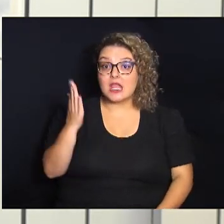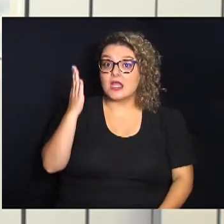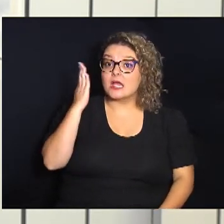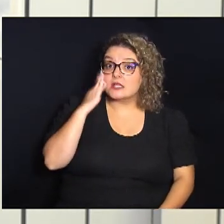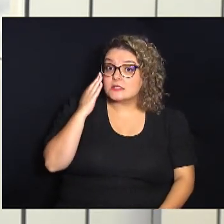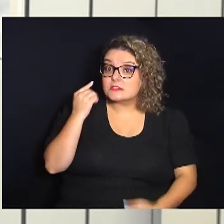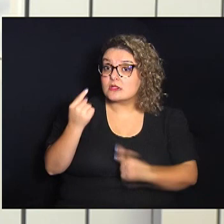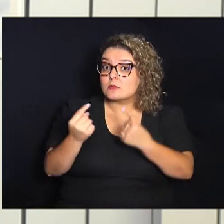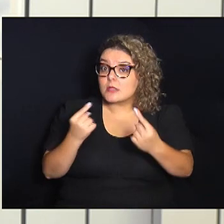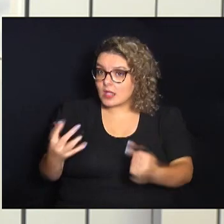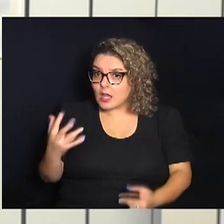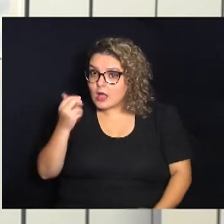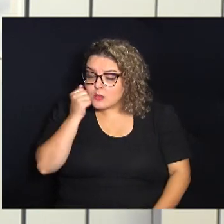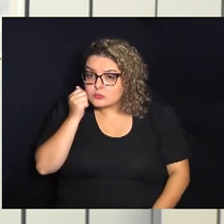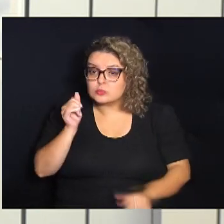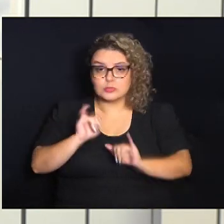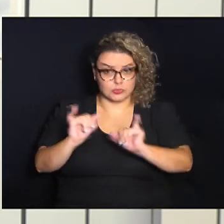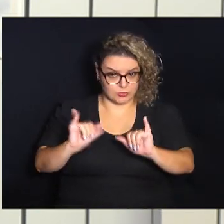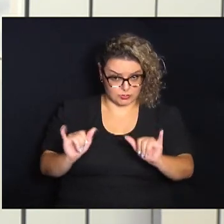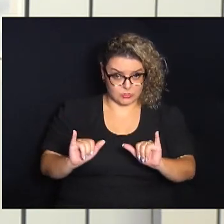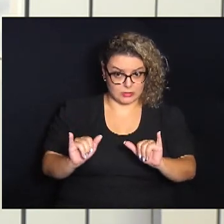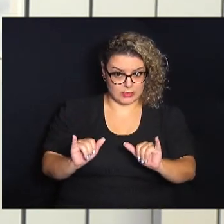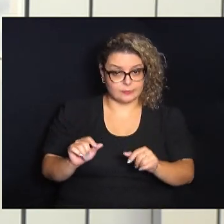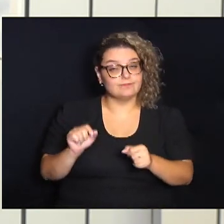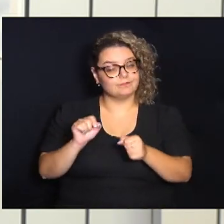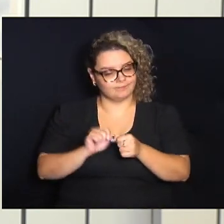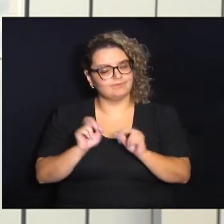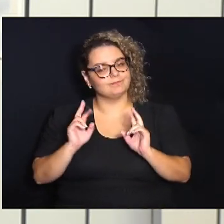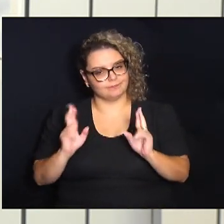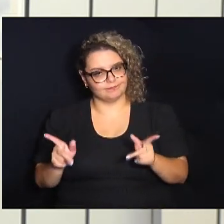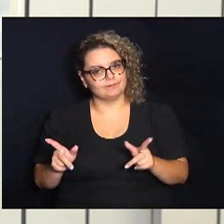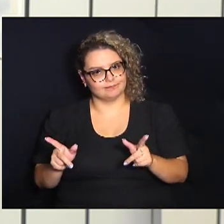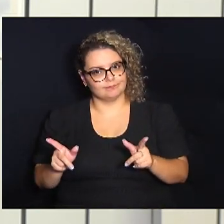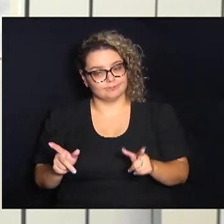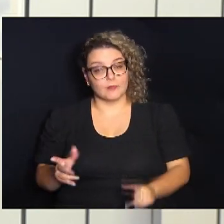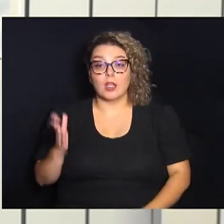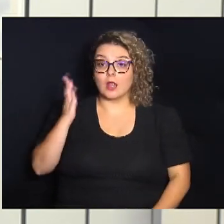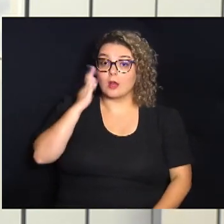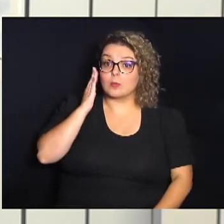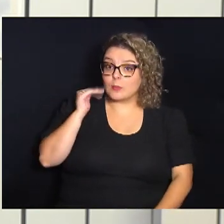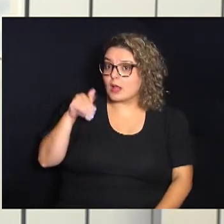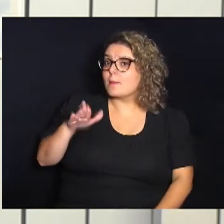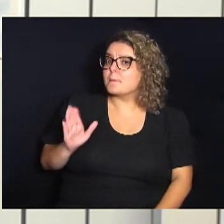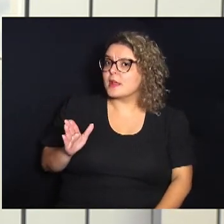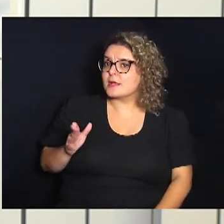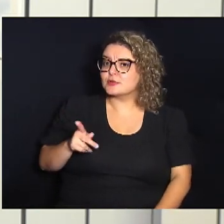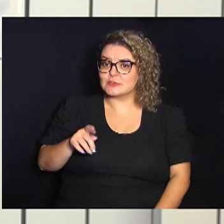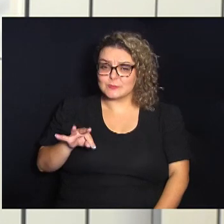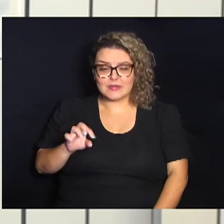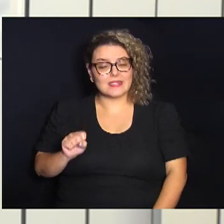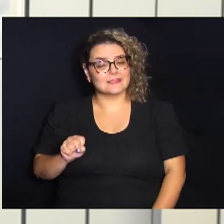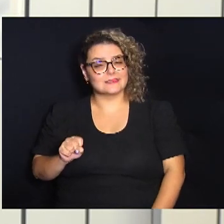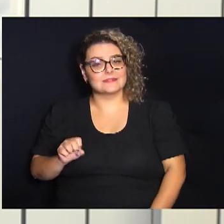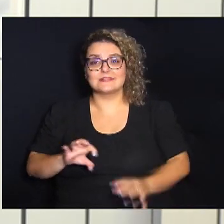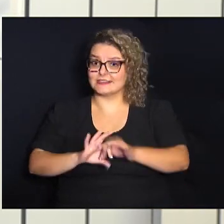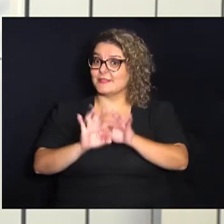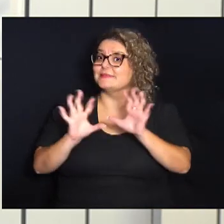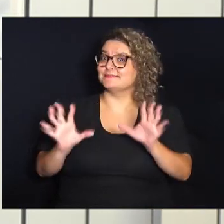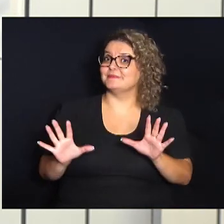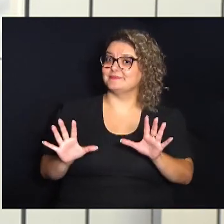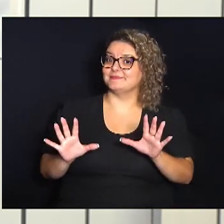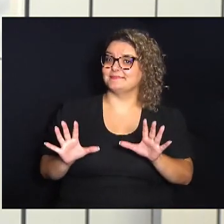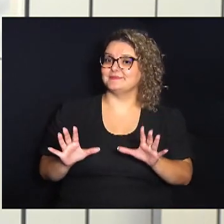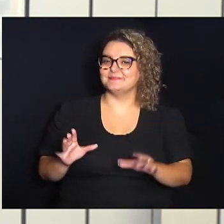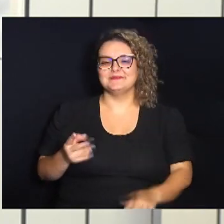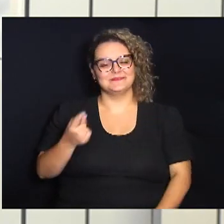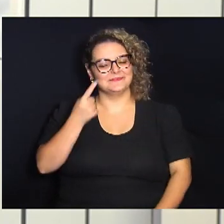cada adoção e divulgação fazem a diferença. E para saber mais sobre os pets que estão disponíveis,